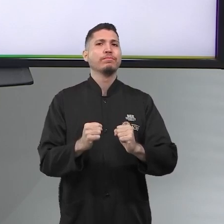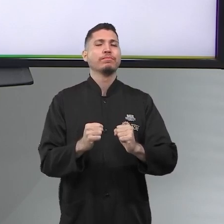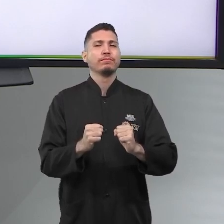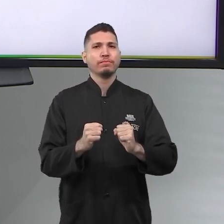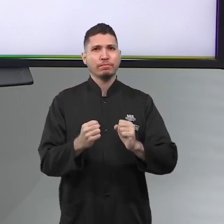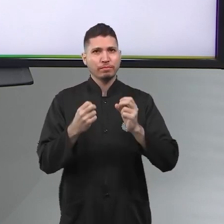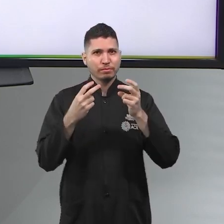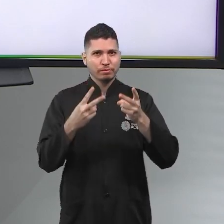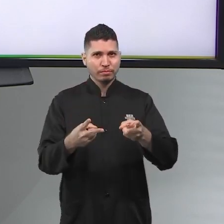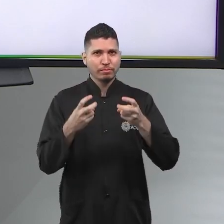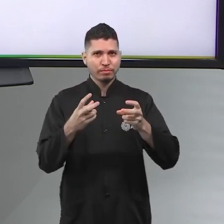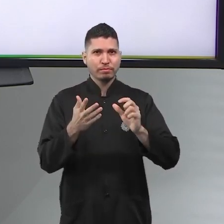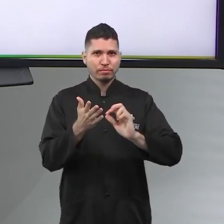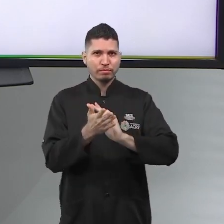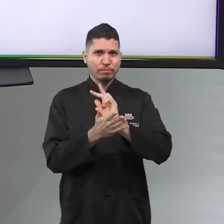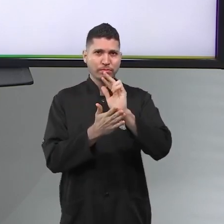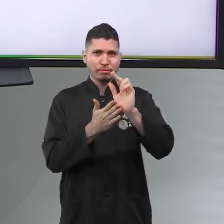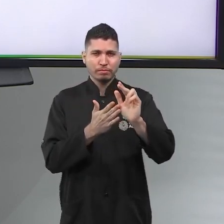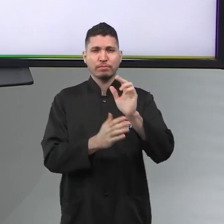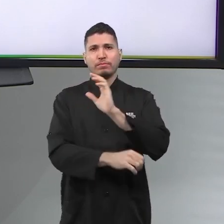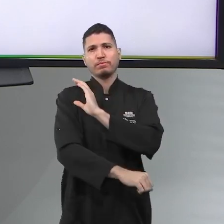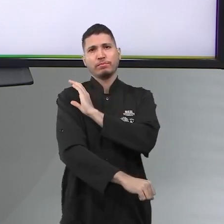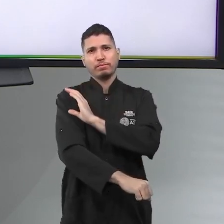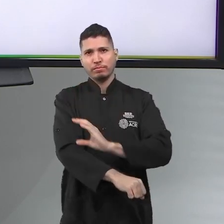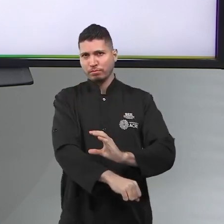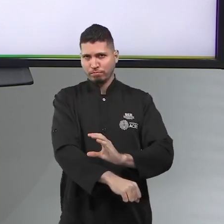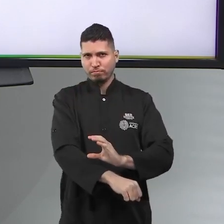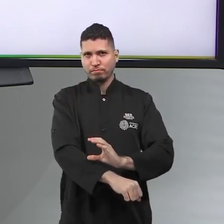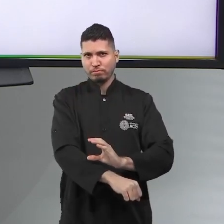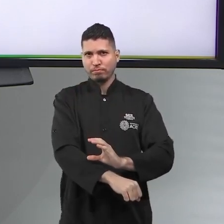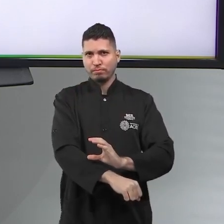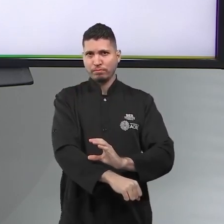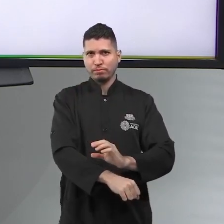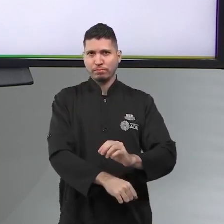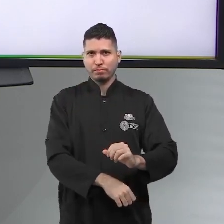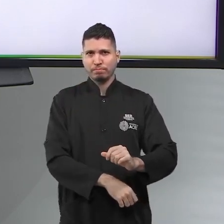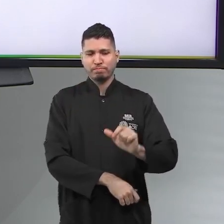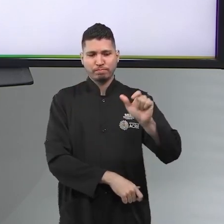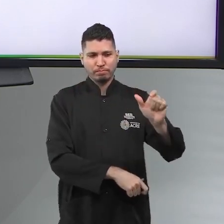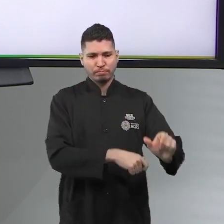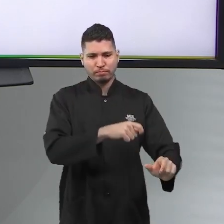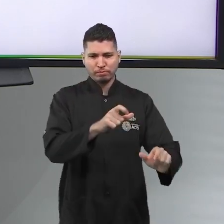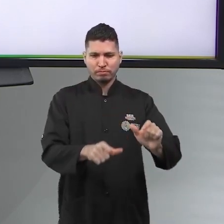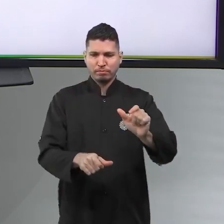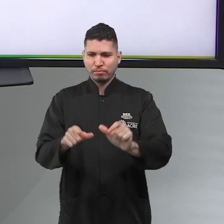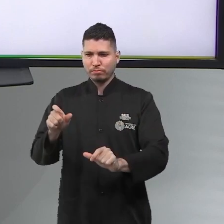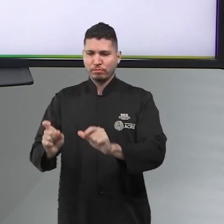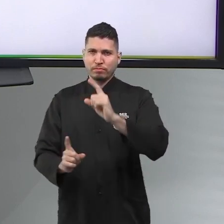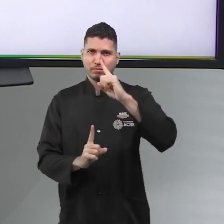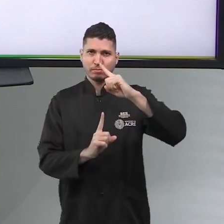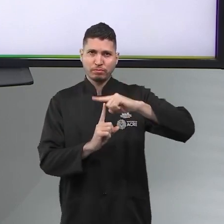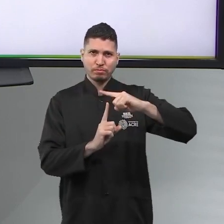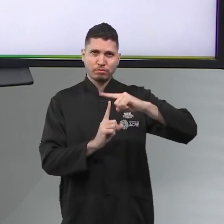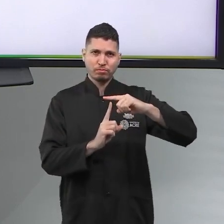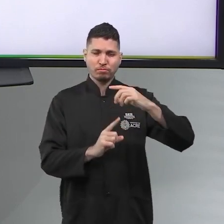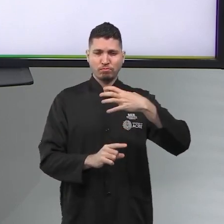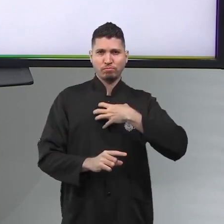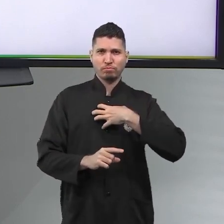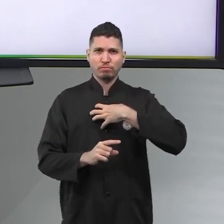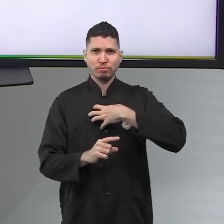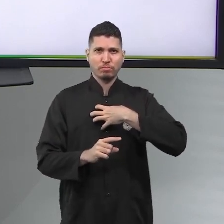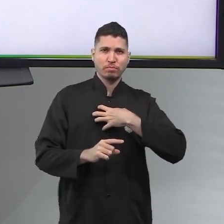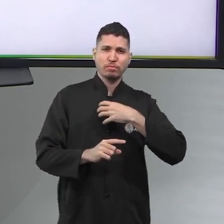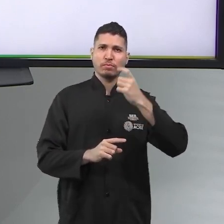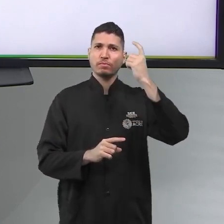uma diversidade cultural. É uma diversidade de pessoas, de estilos, de forma de pensar.